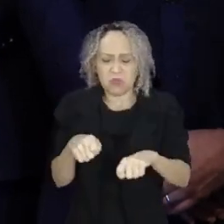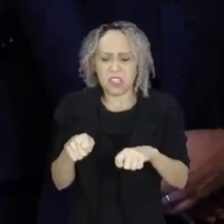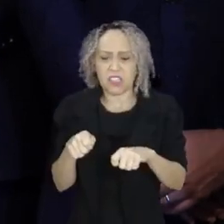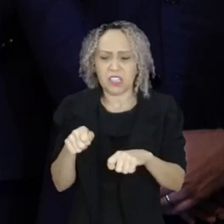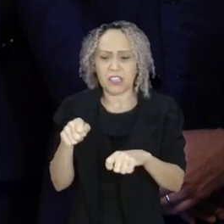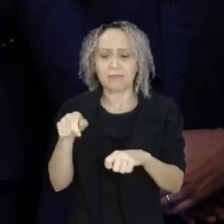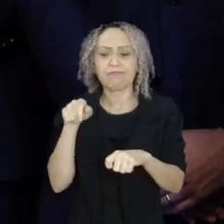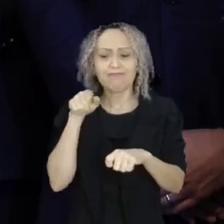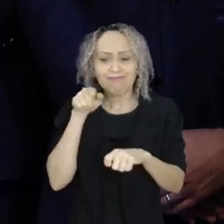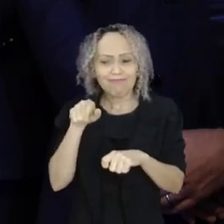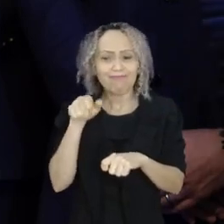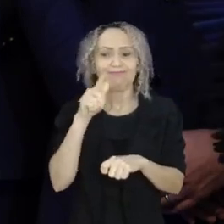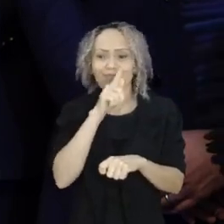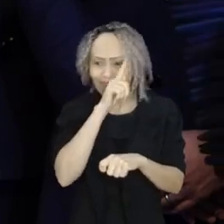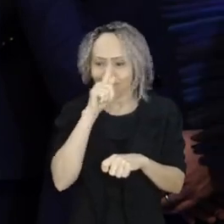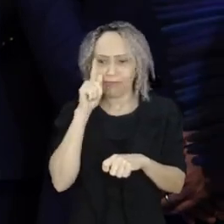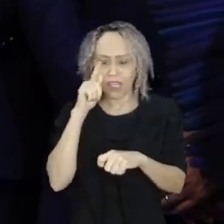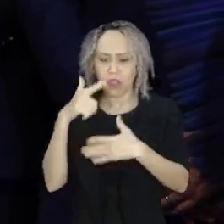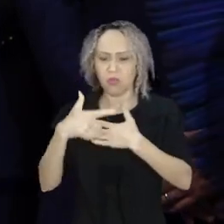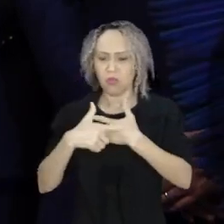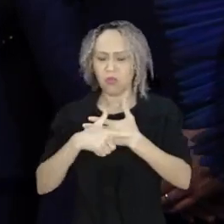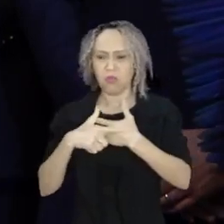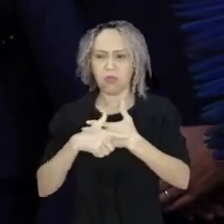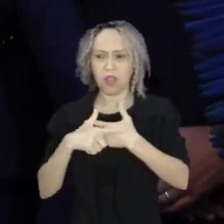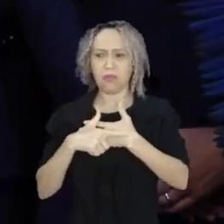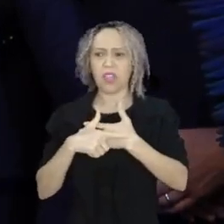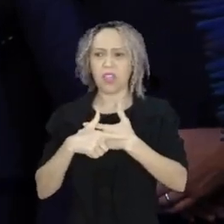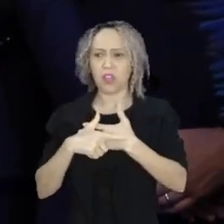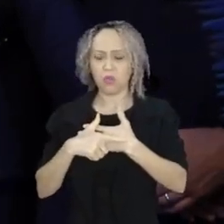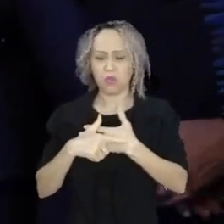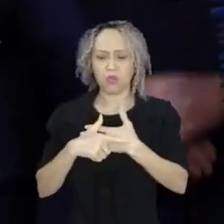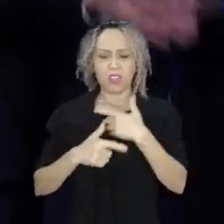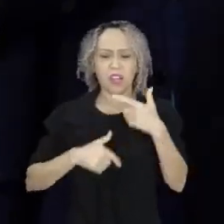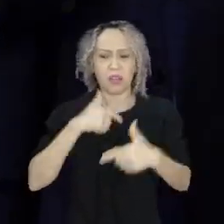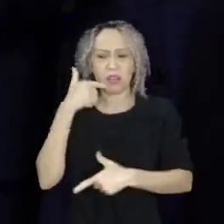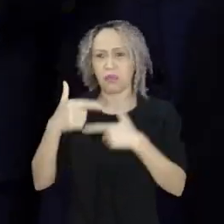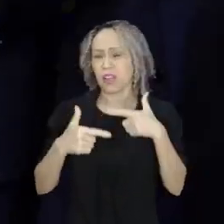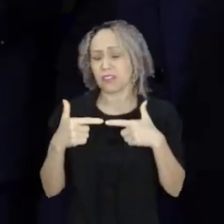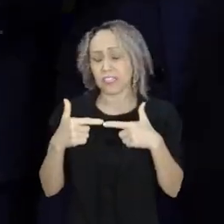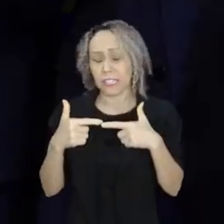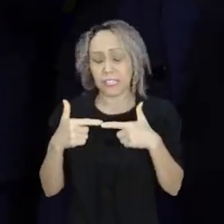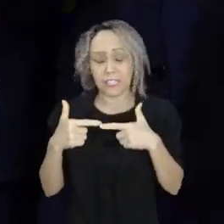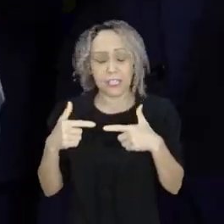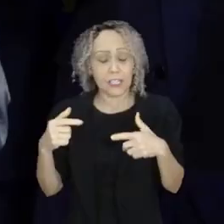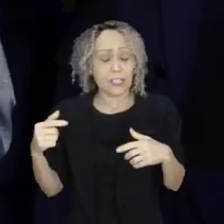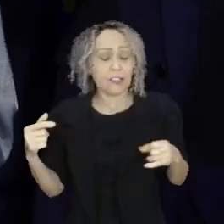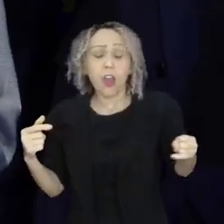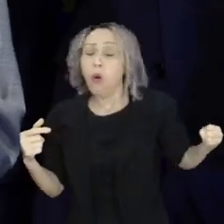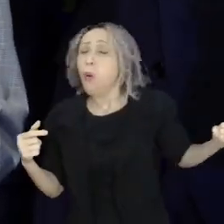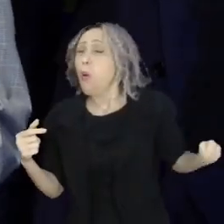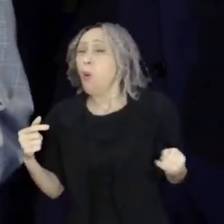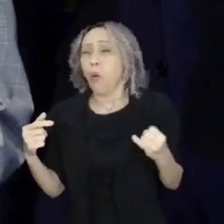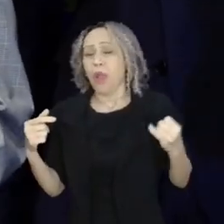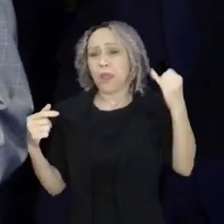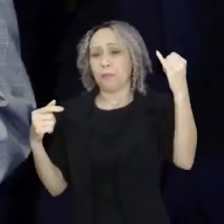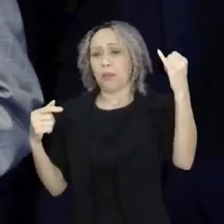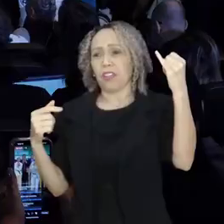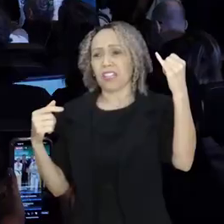é tão ou mais importante do que qualquer outro cargo que possa ter no governo.